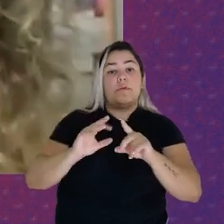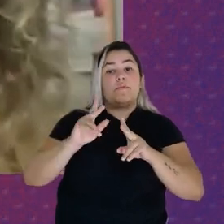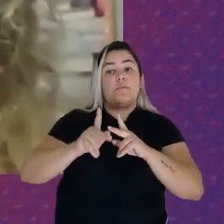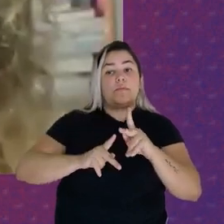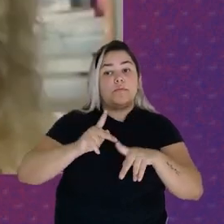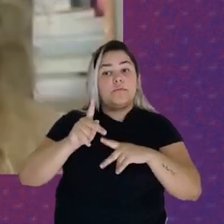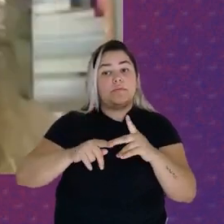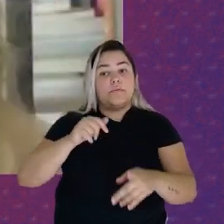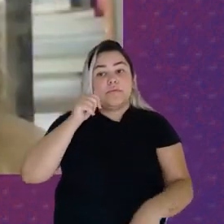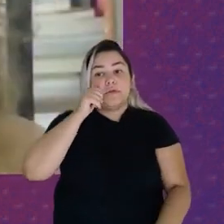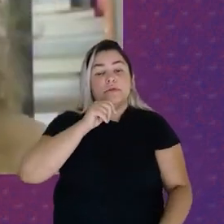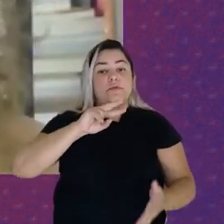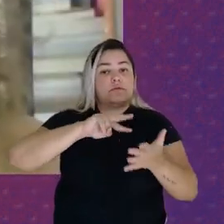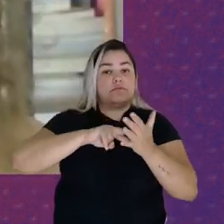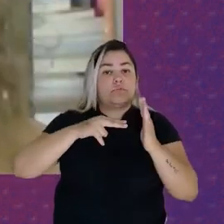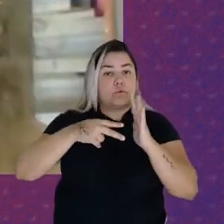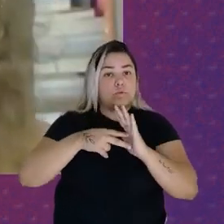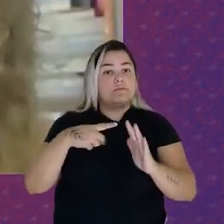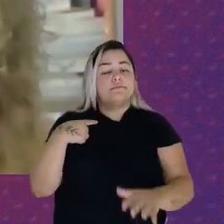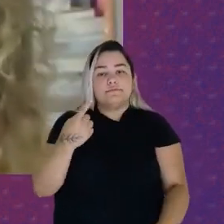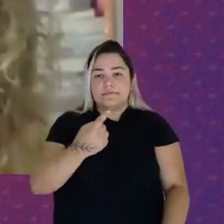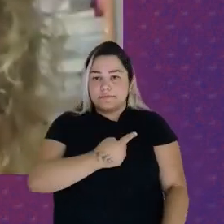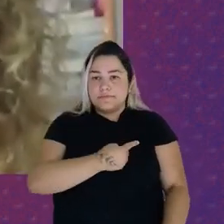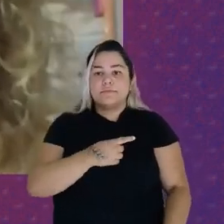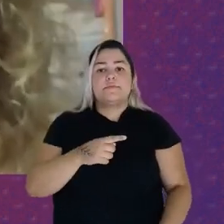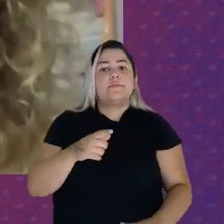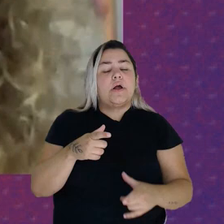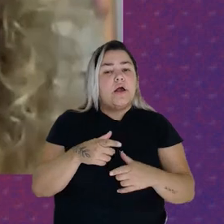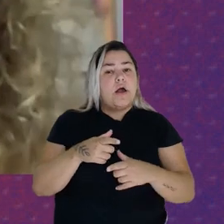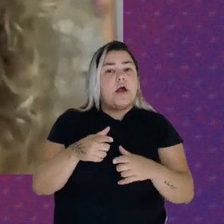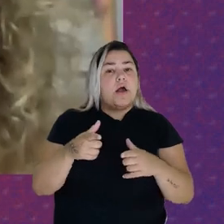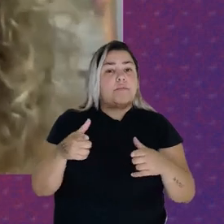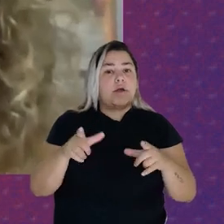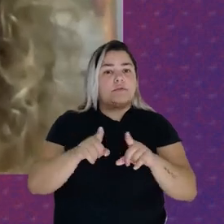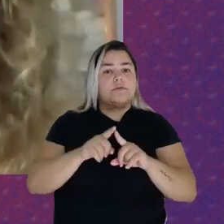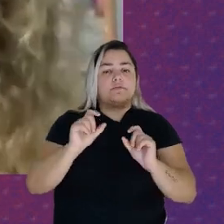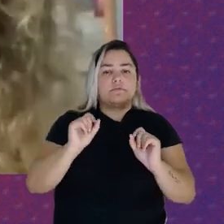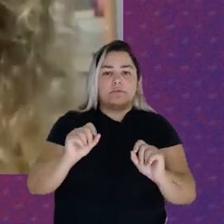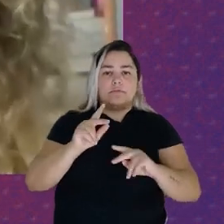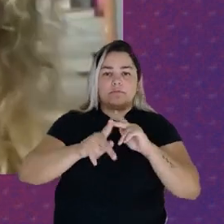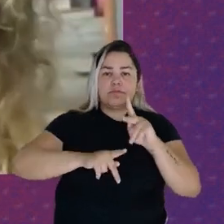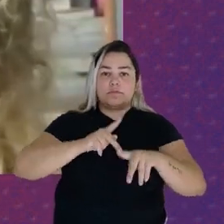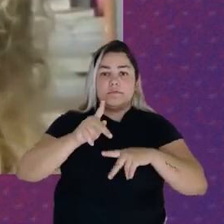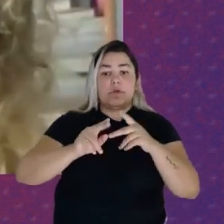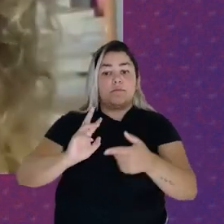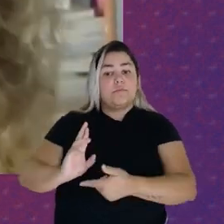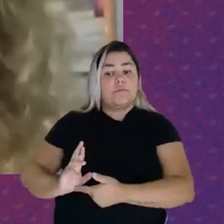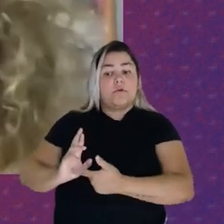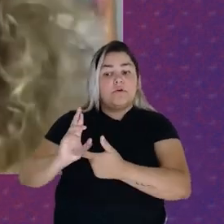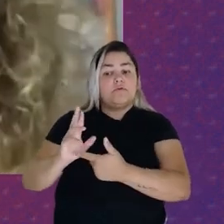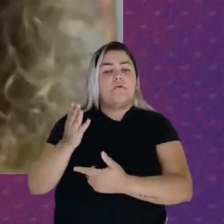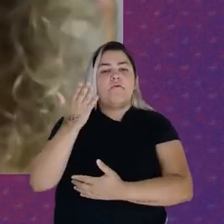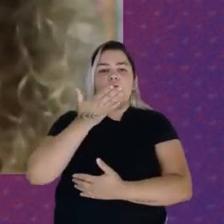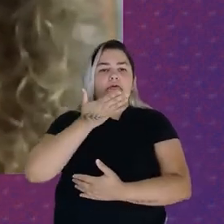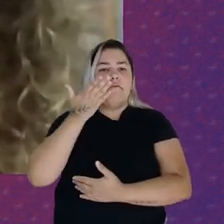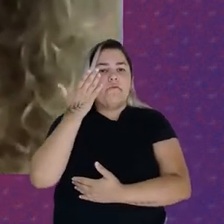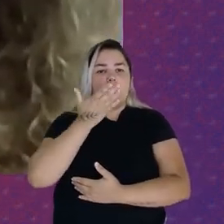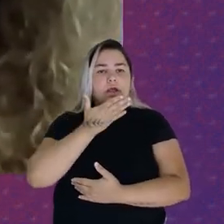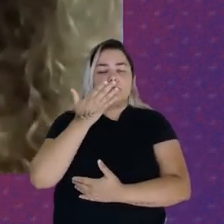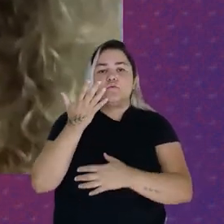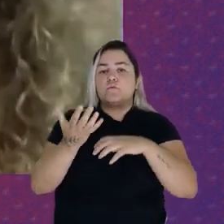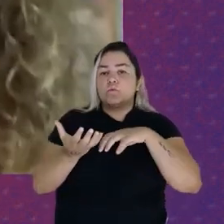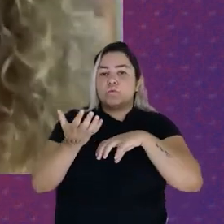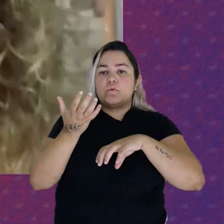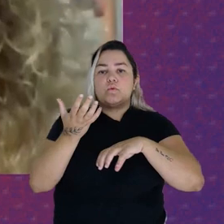Isso significa que nós somos a maioria da população. Mas quando a gente pensa a representatividade, a gente não vê isso no nosso Congresso Nacional, nas